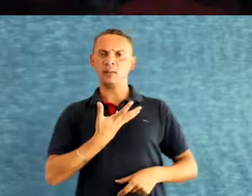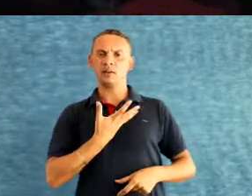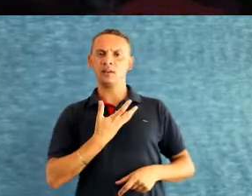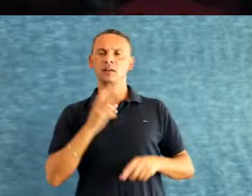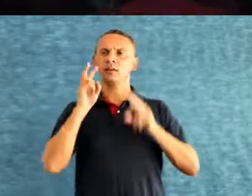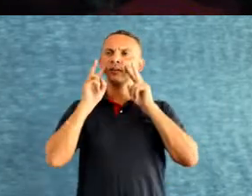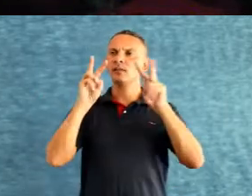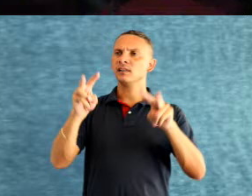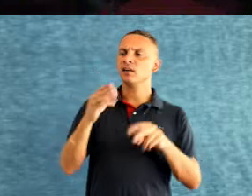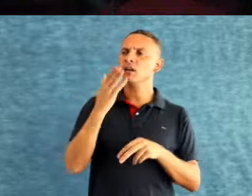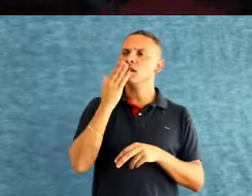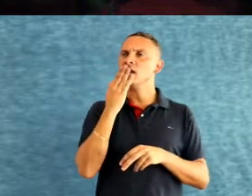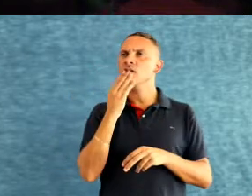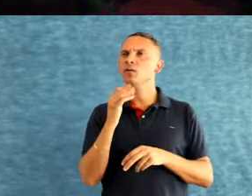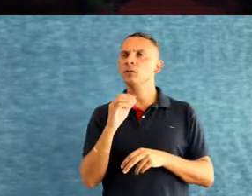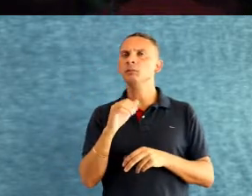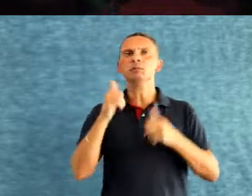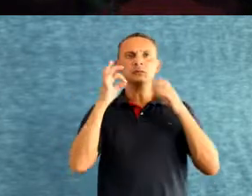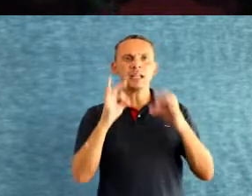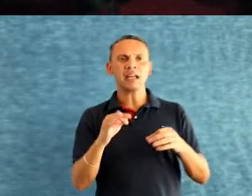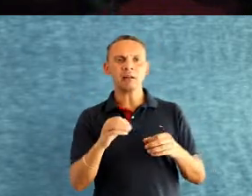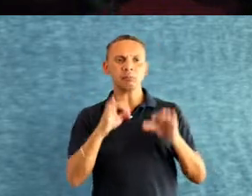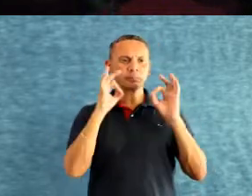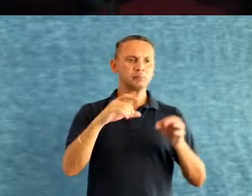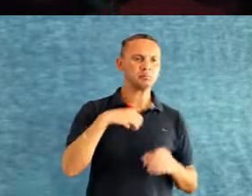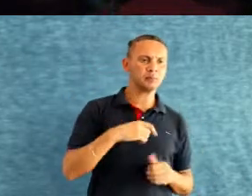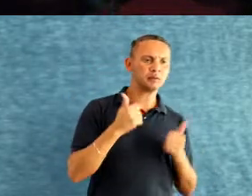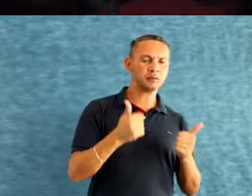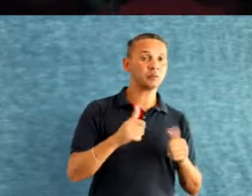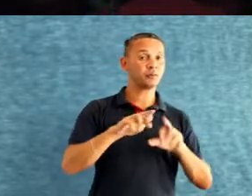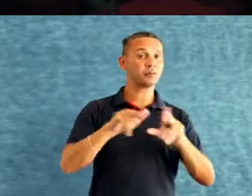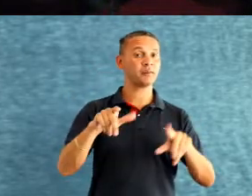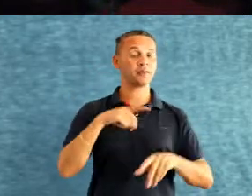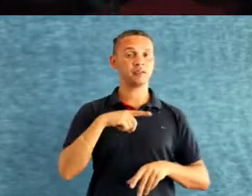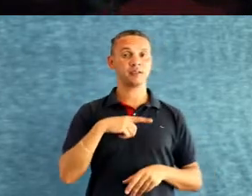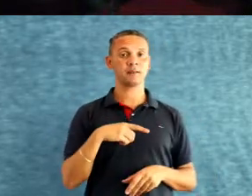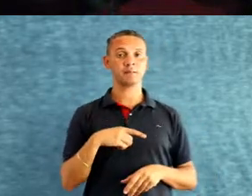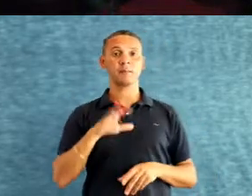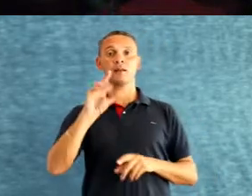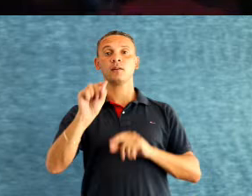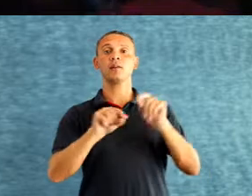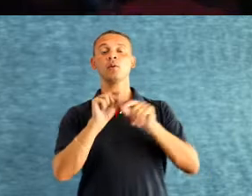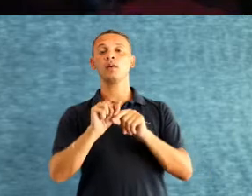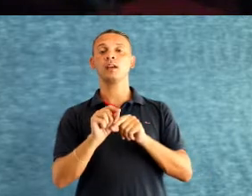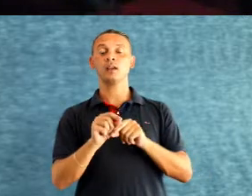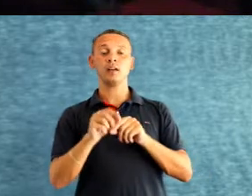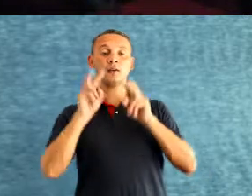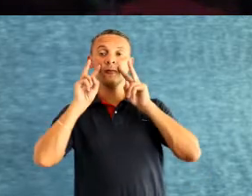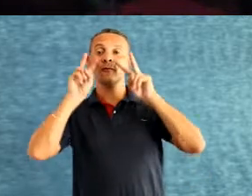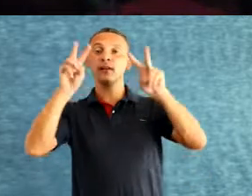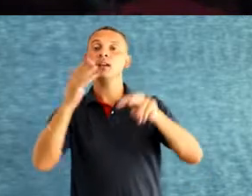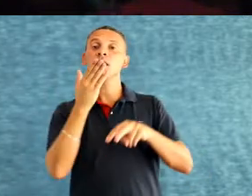visão do índio herói, presente na maioria dos escritos românticos, mas sim o ponto de vista do